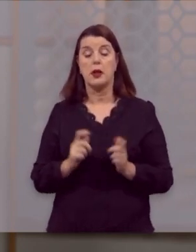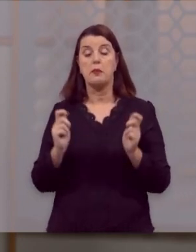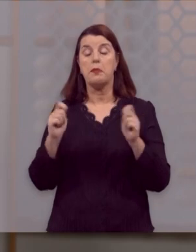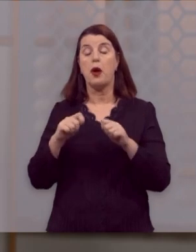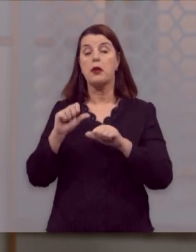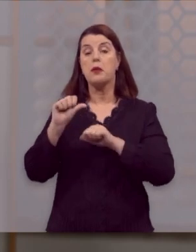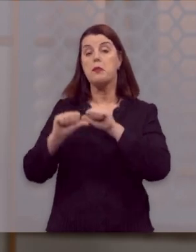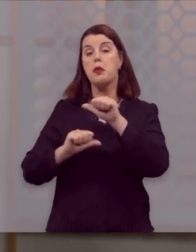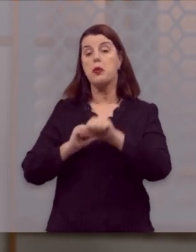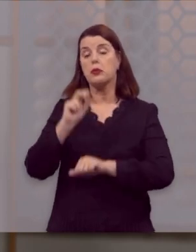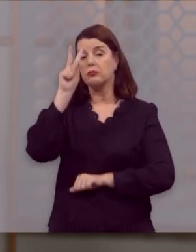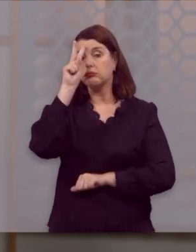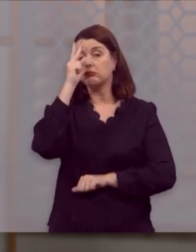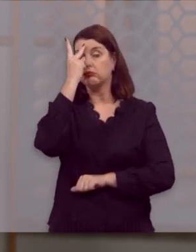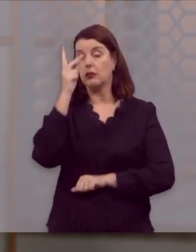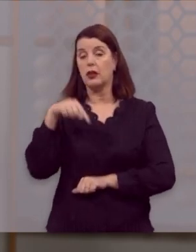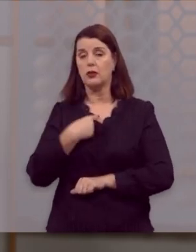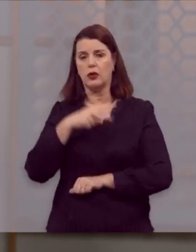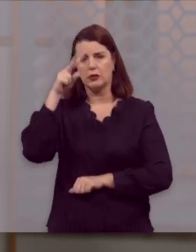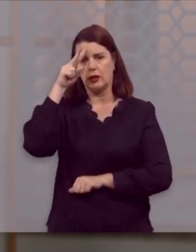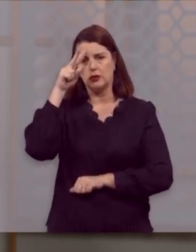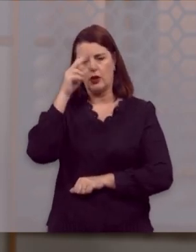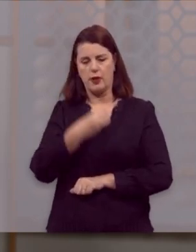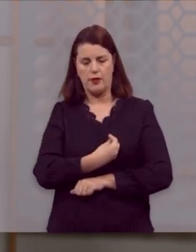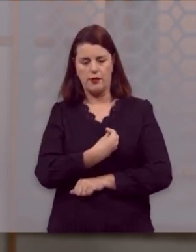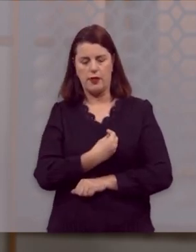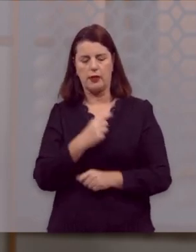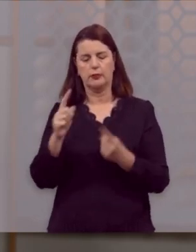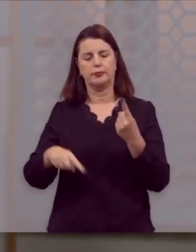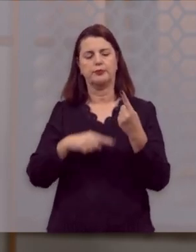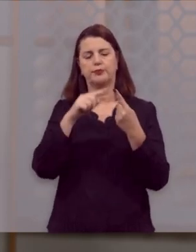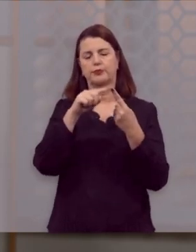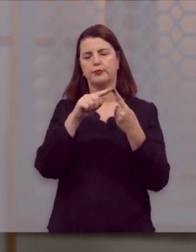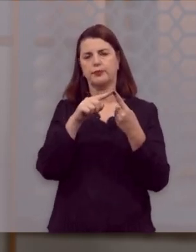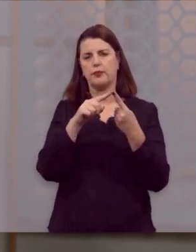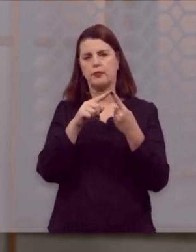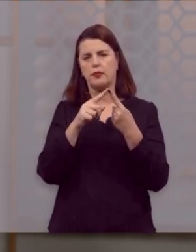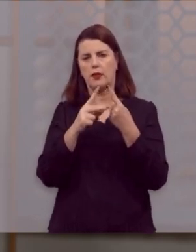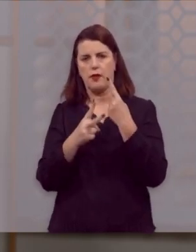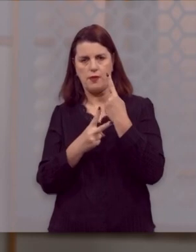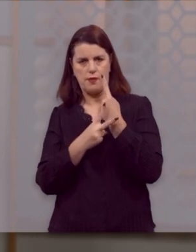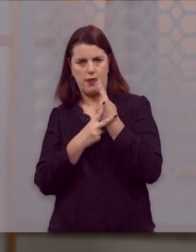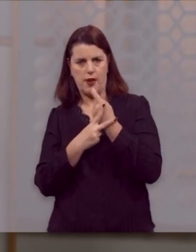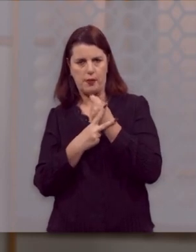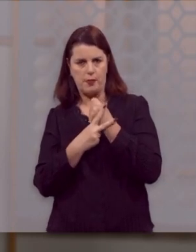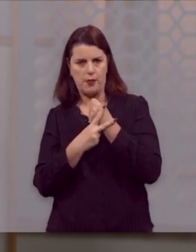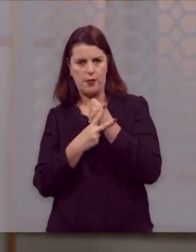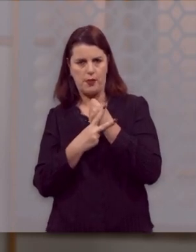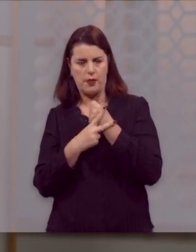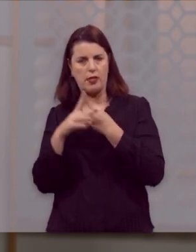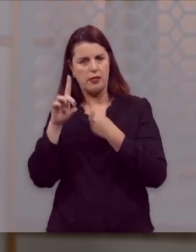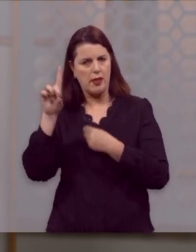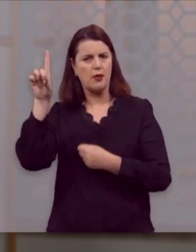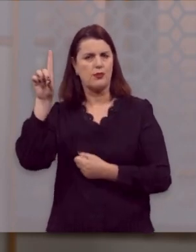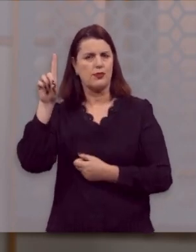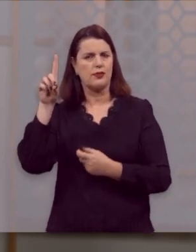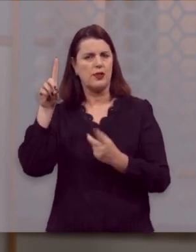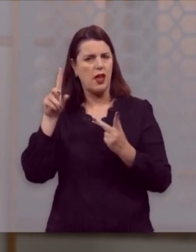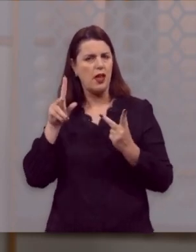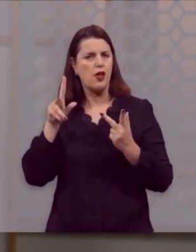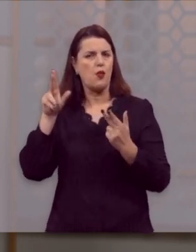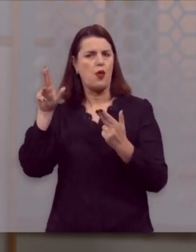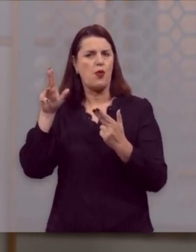que podem mudar a nossa história e a nossa vida. Primeiro, que o Verbo é